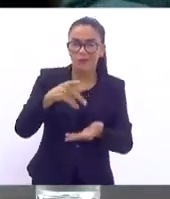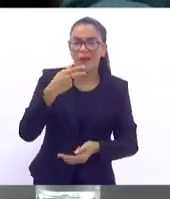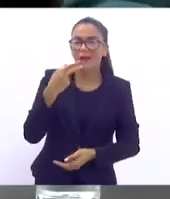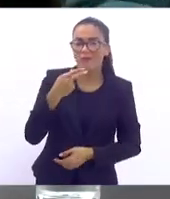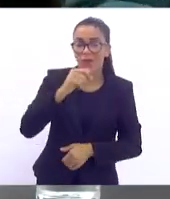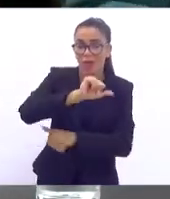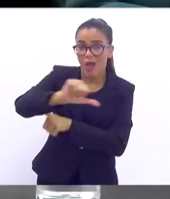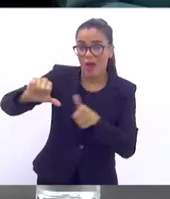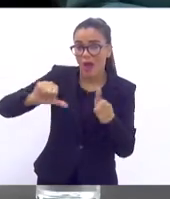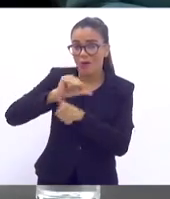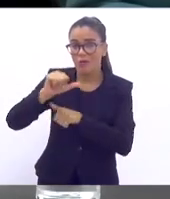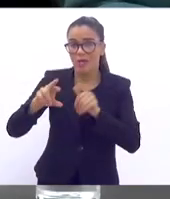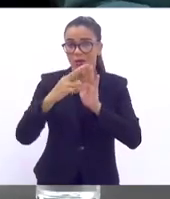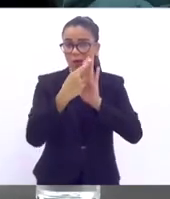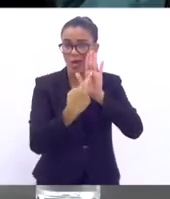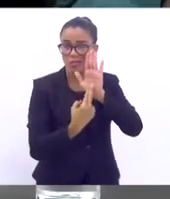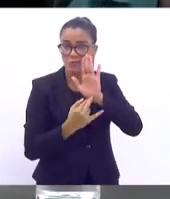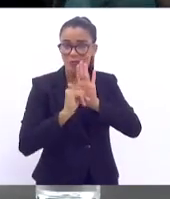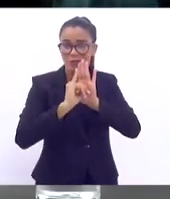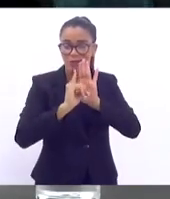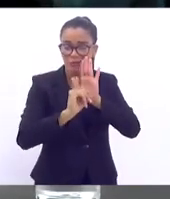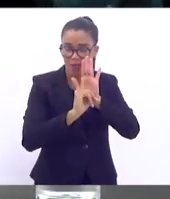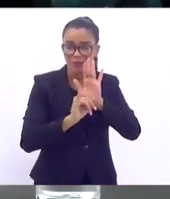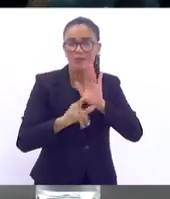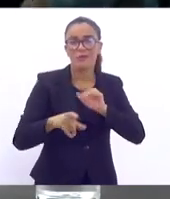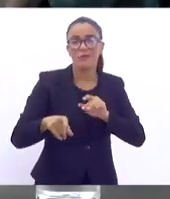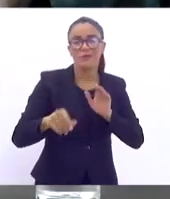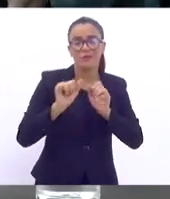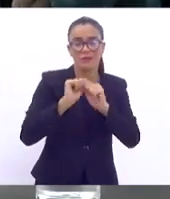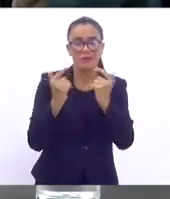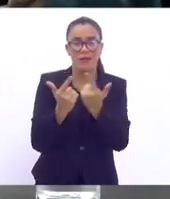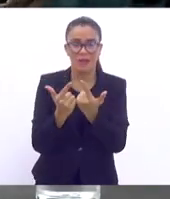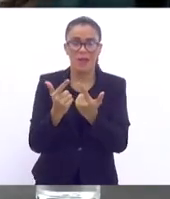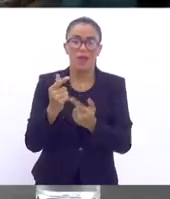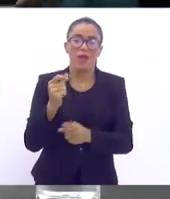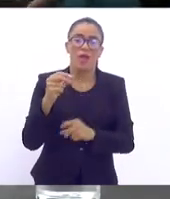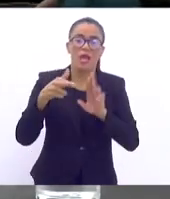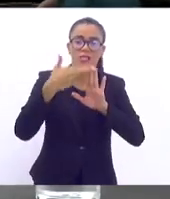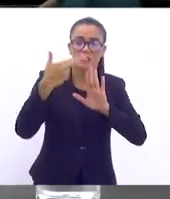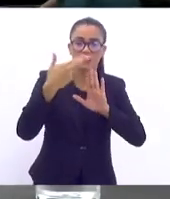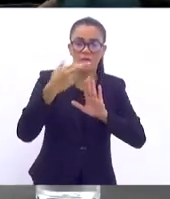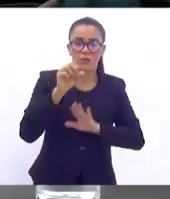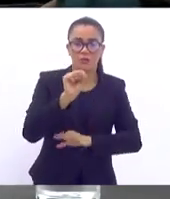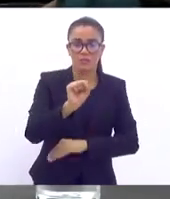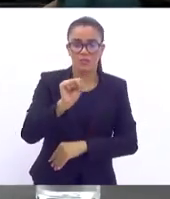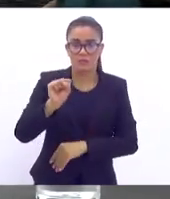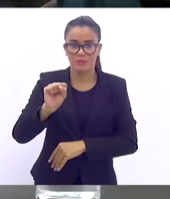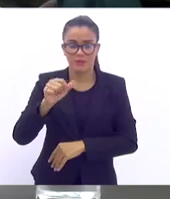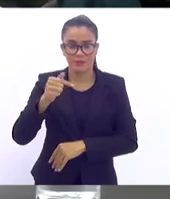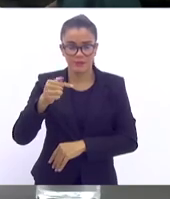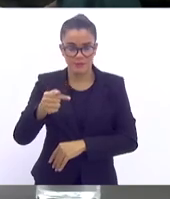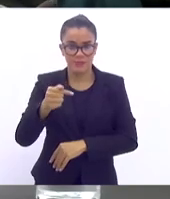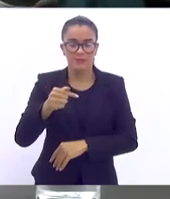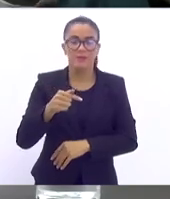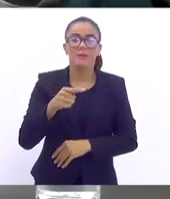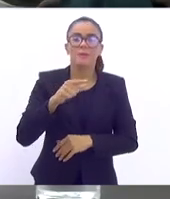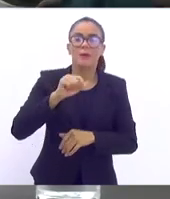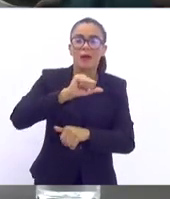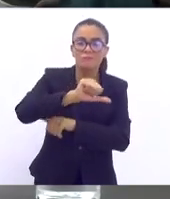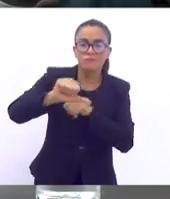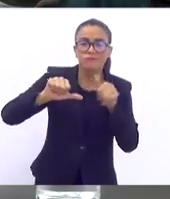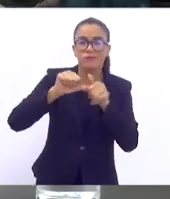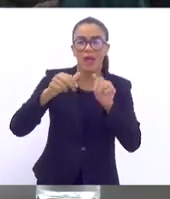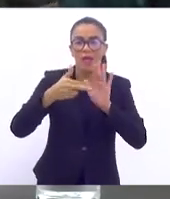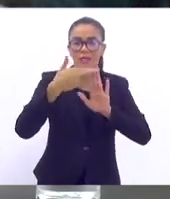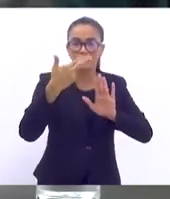altera o regimento interno da alerj resolução 810 de 97 para regulamentar a